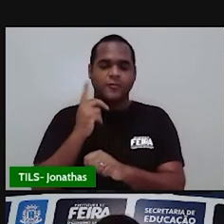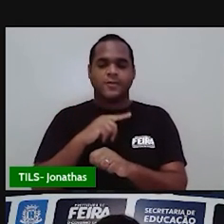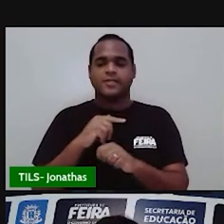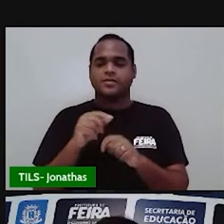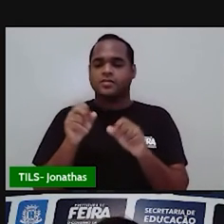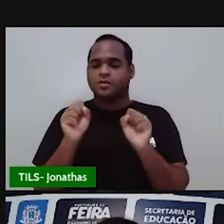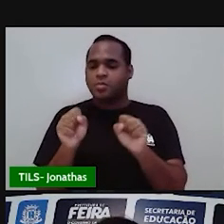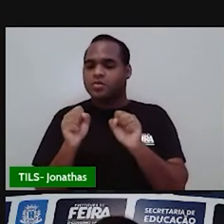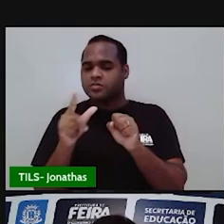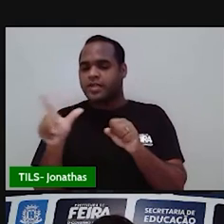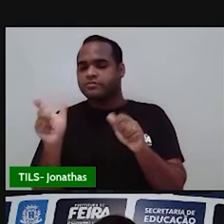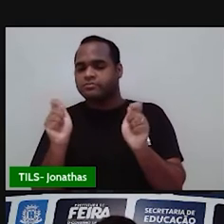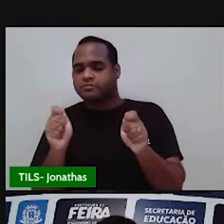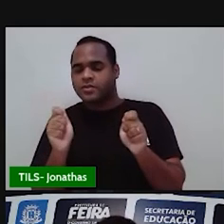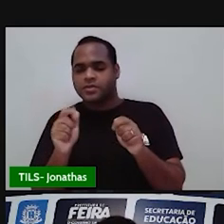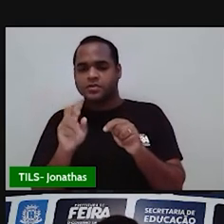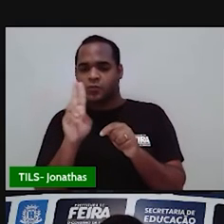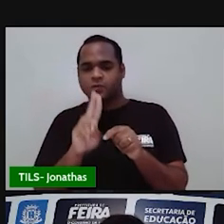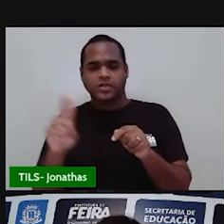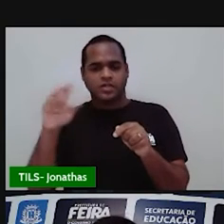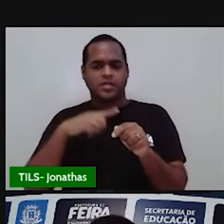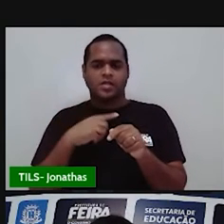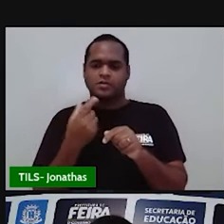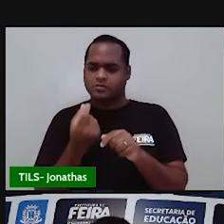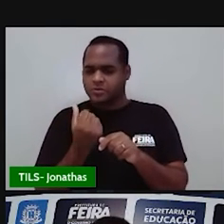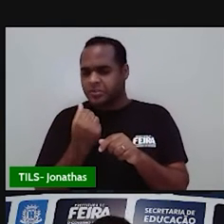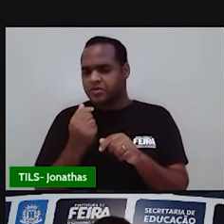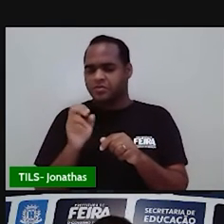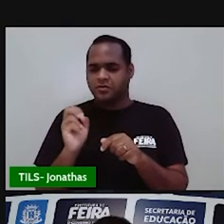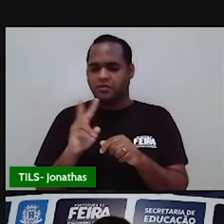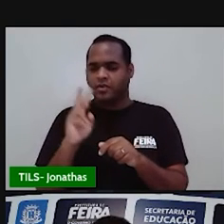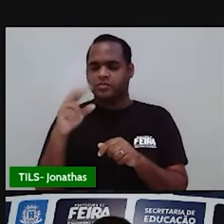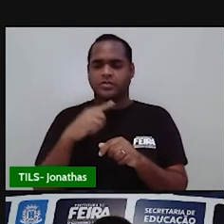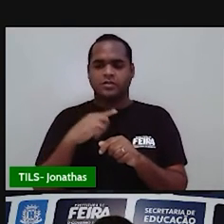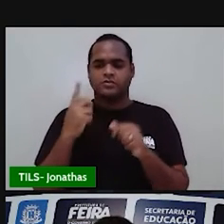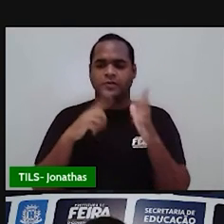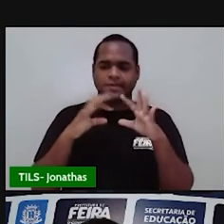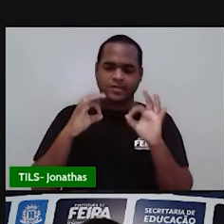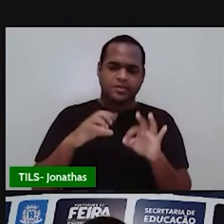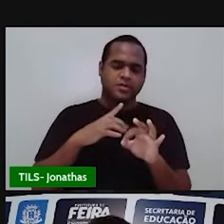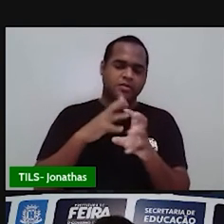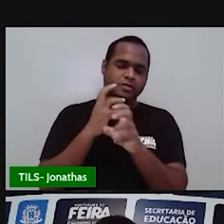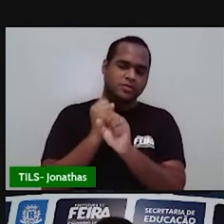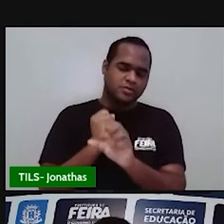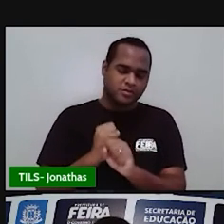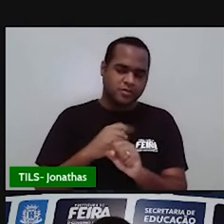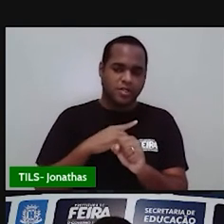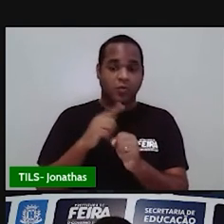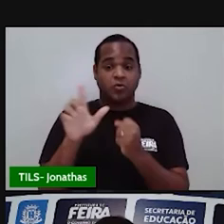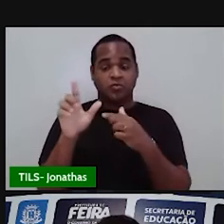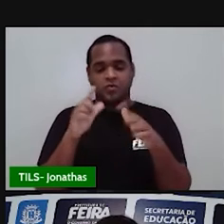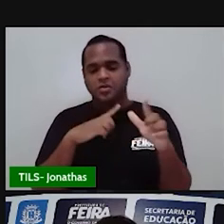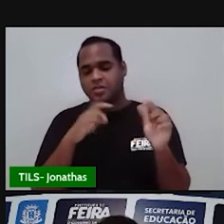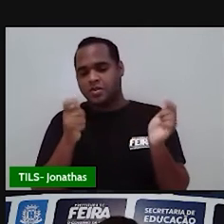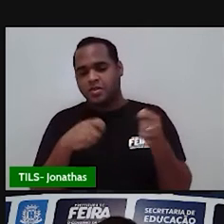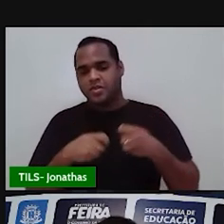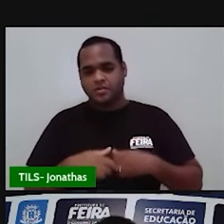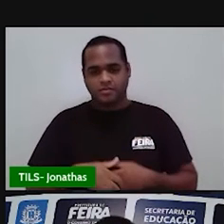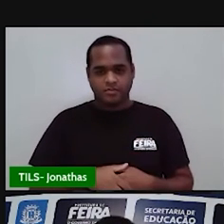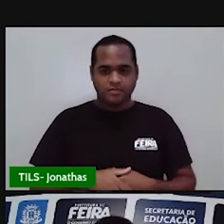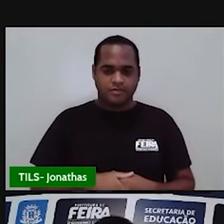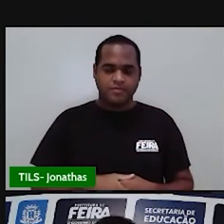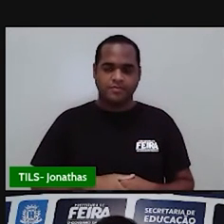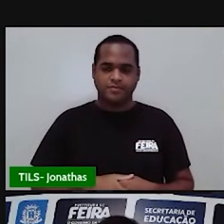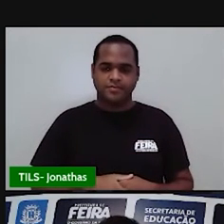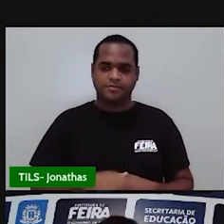poder usar esse valorzinho que a gente conseguir economizar aí em alguma outra coisa? Então, esse é